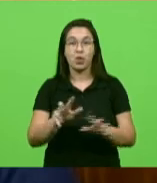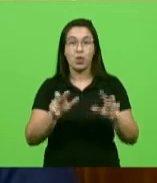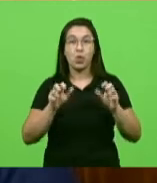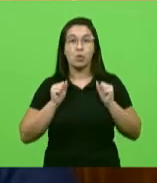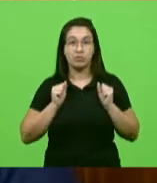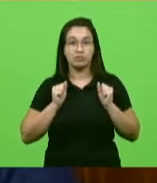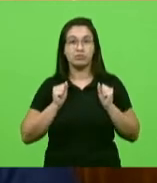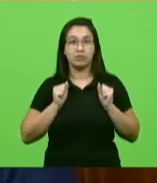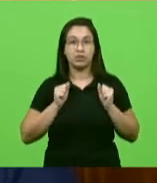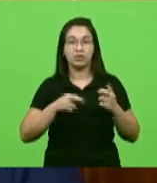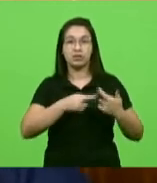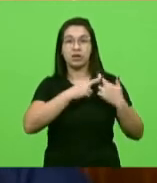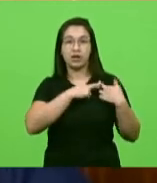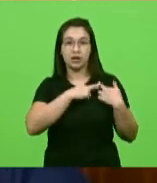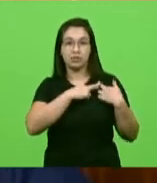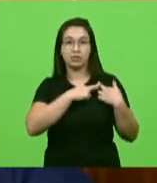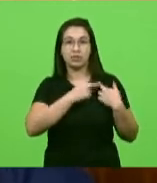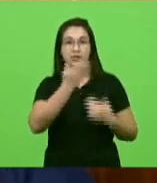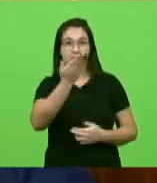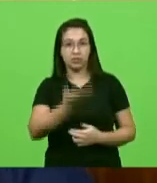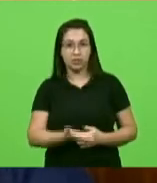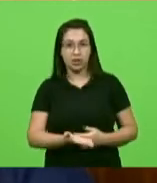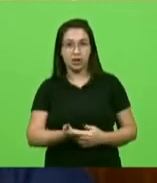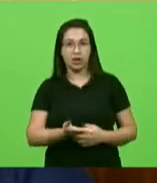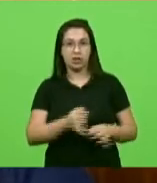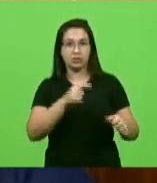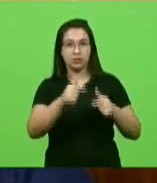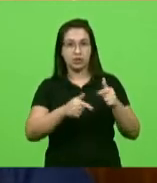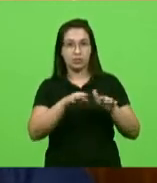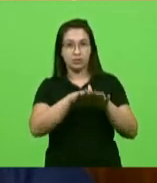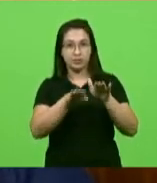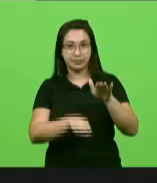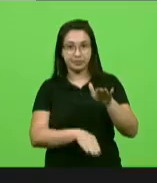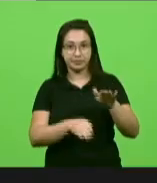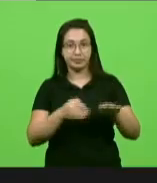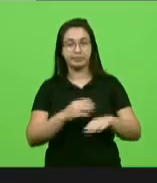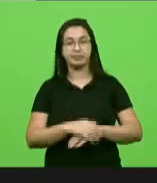omissão no que se refere à responsabilização dos subordinados envolvidos.